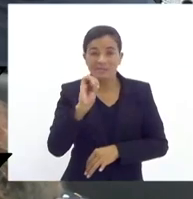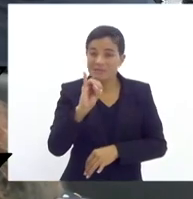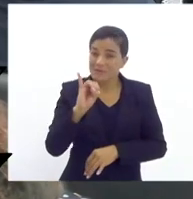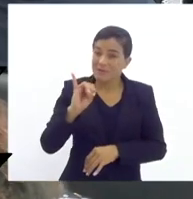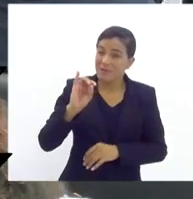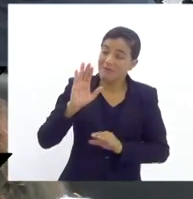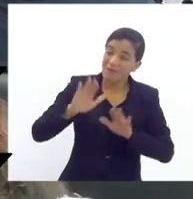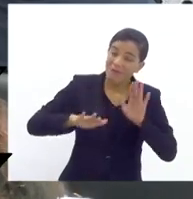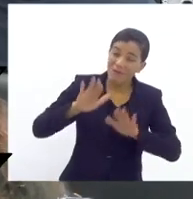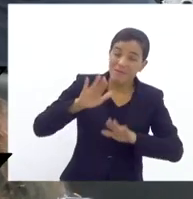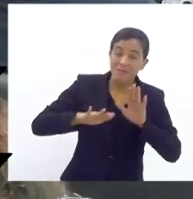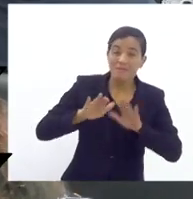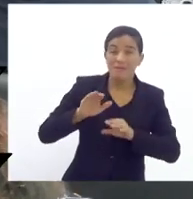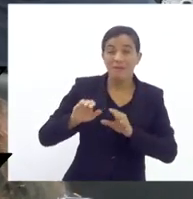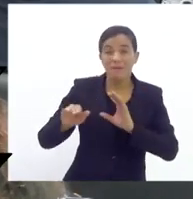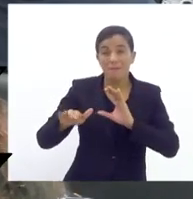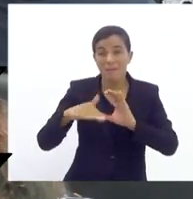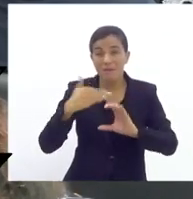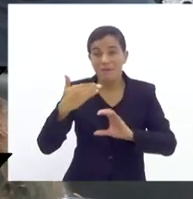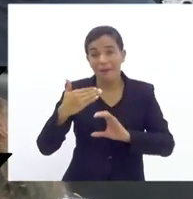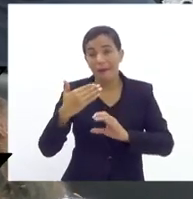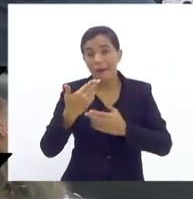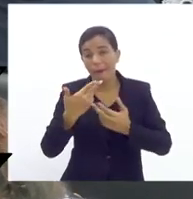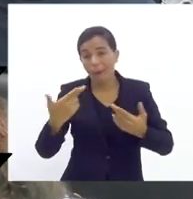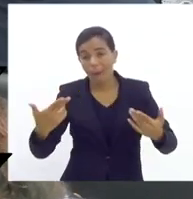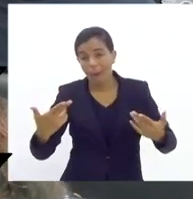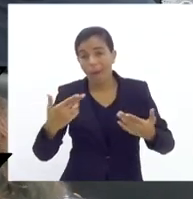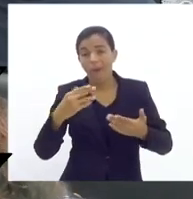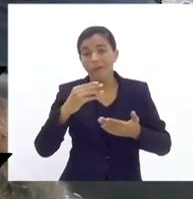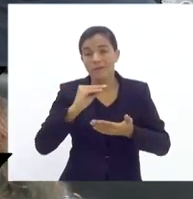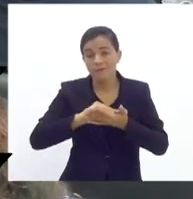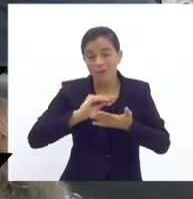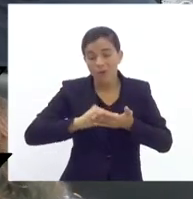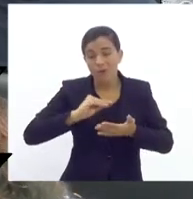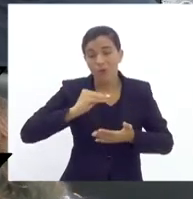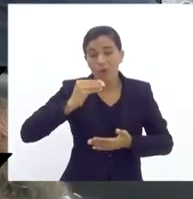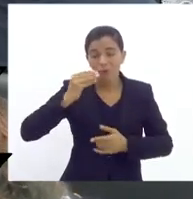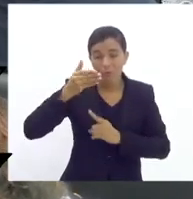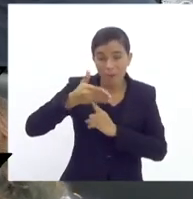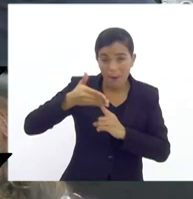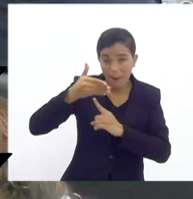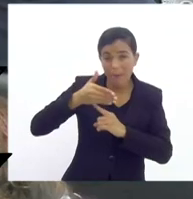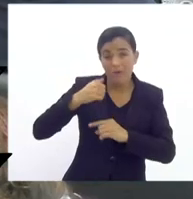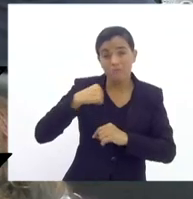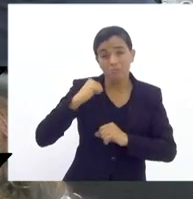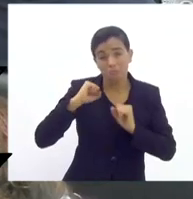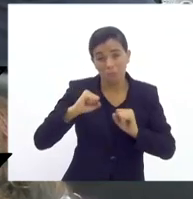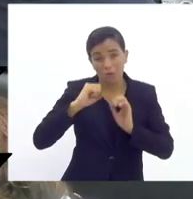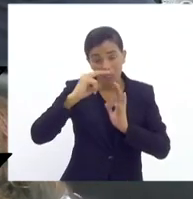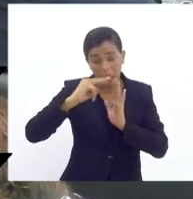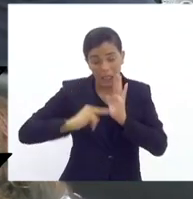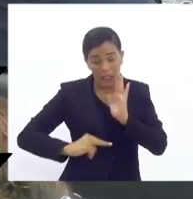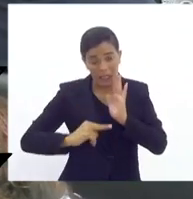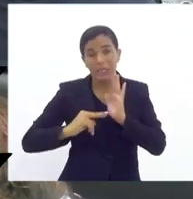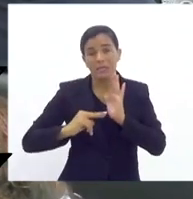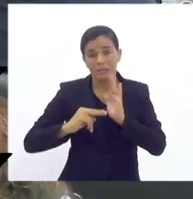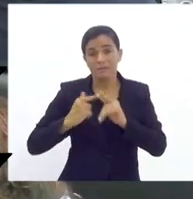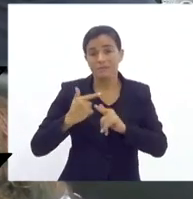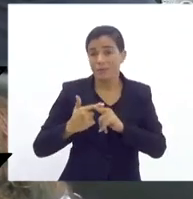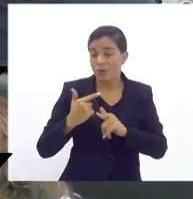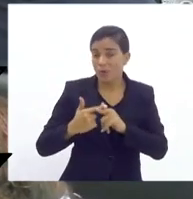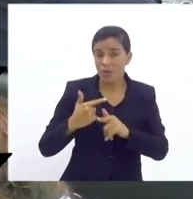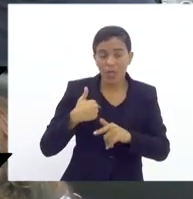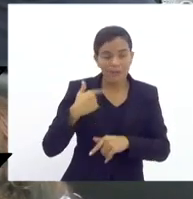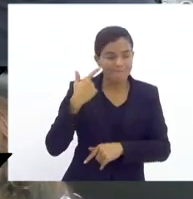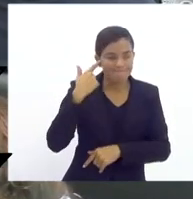mandar talvez algo que faltou na sua fala por escrito a gente pode ler aqui Porque de fato tá